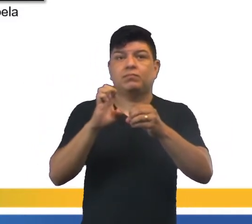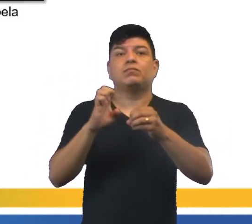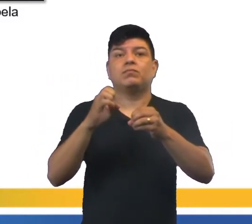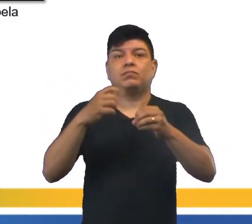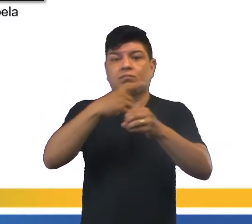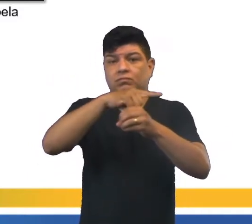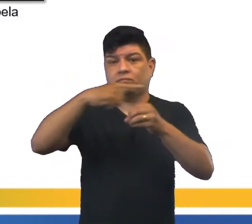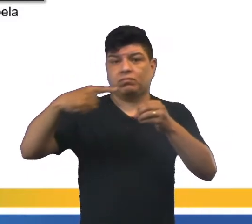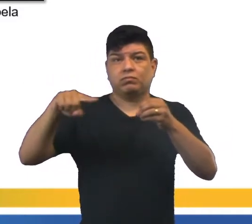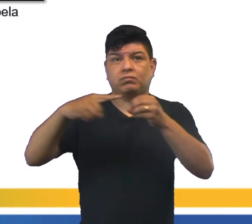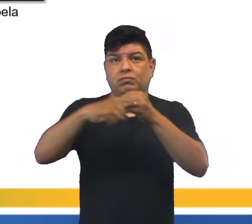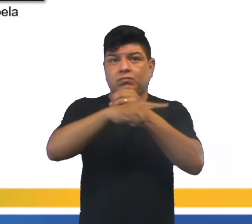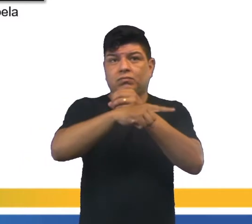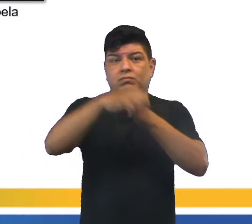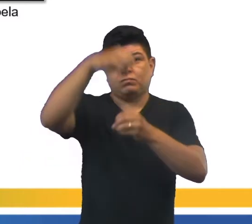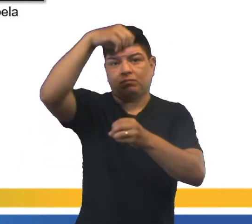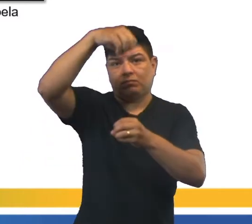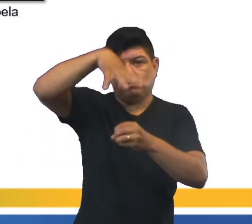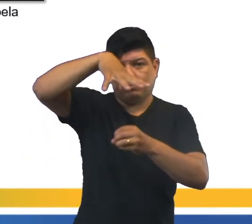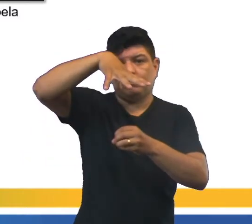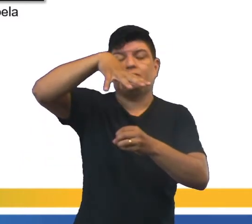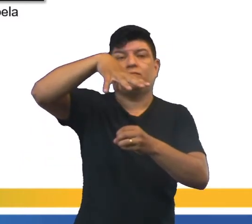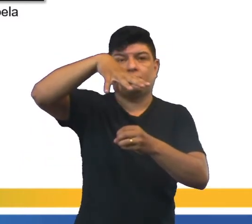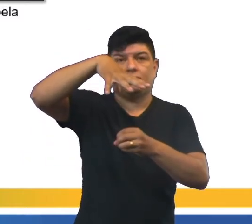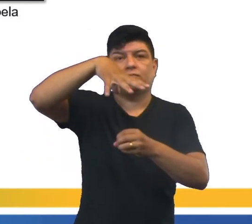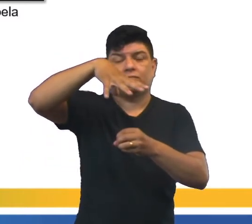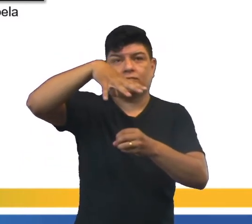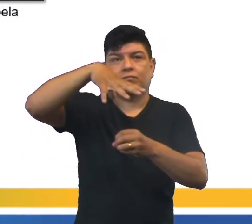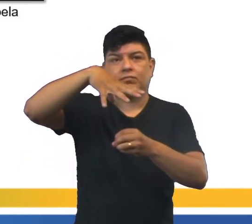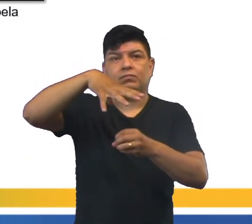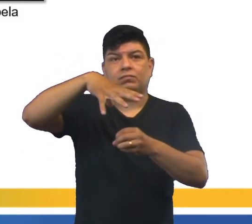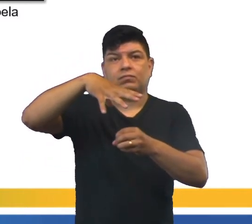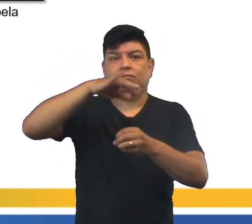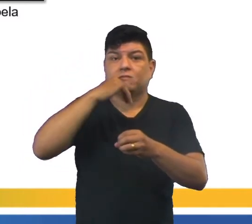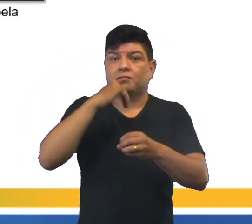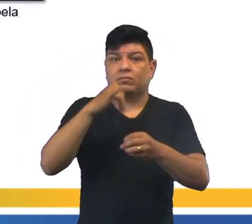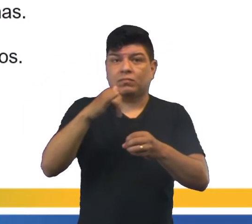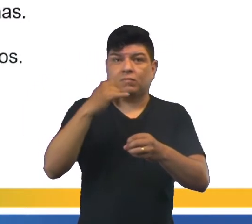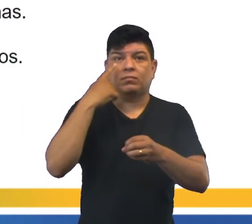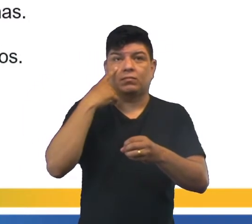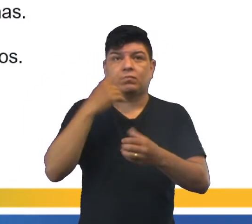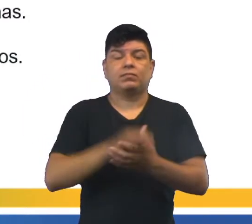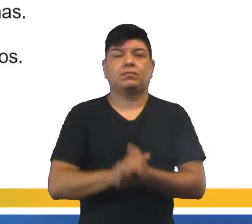poder acender essa lâmpada aqui, a voltagem que é observada.